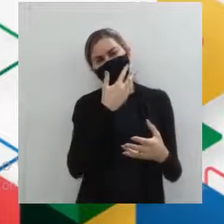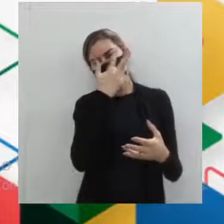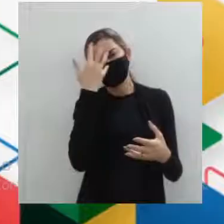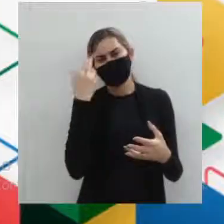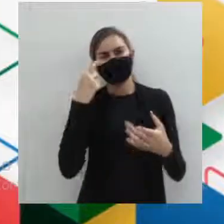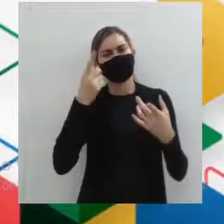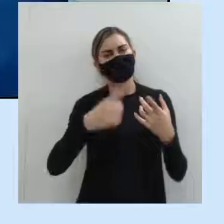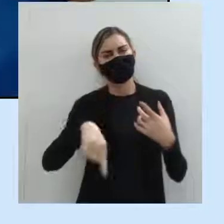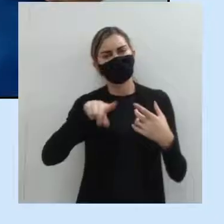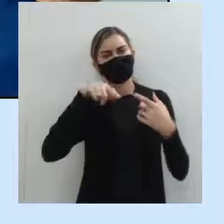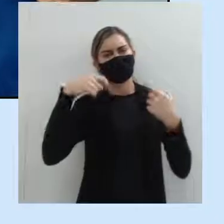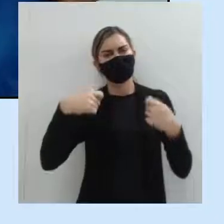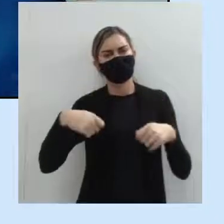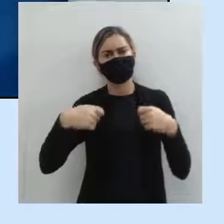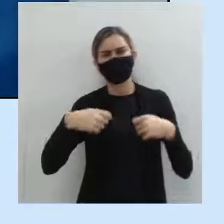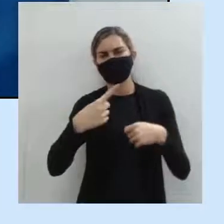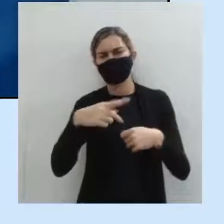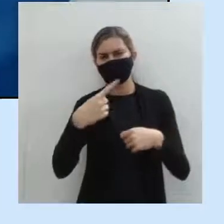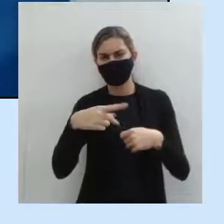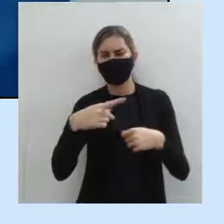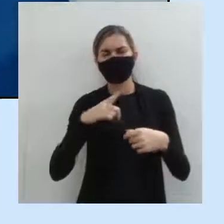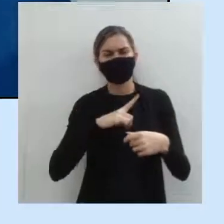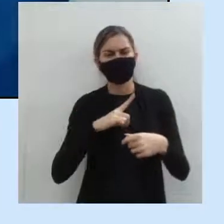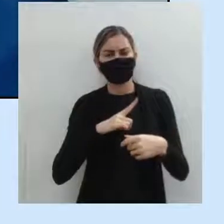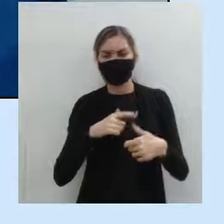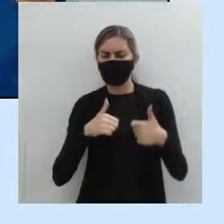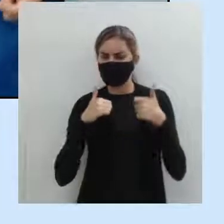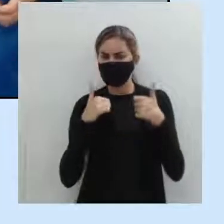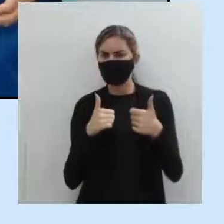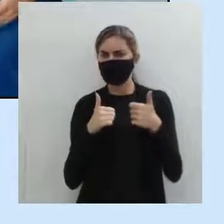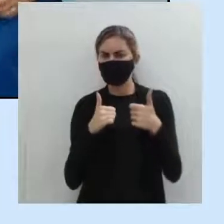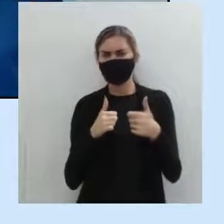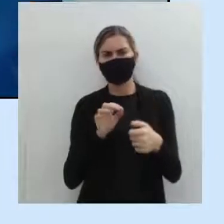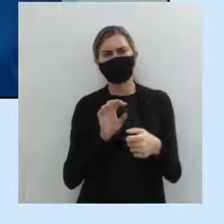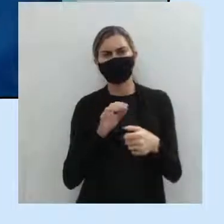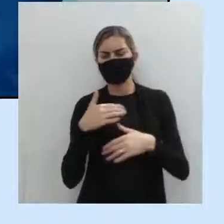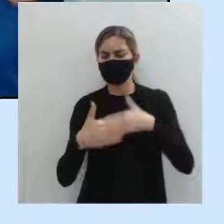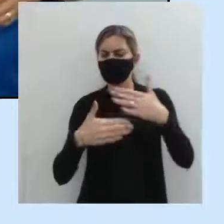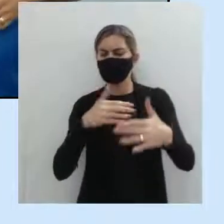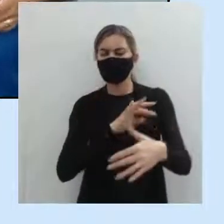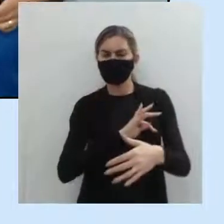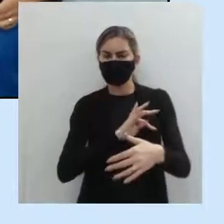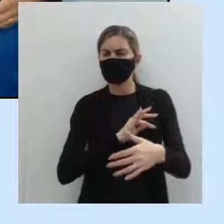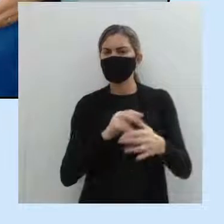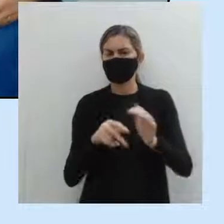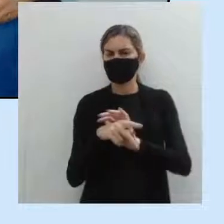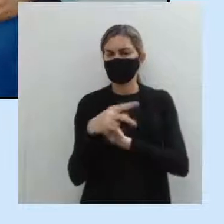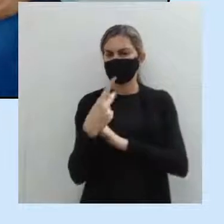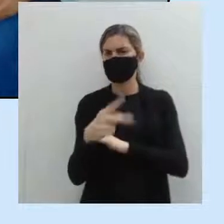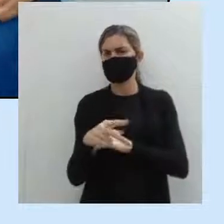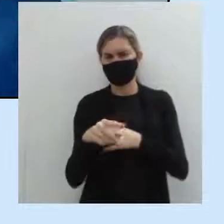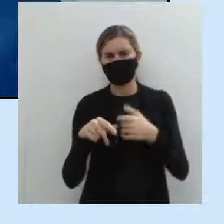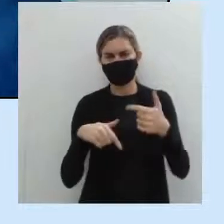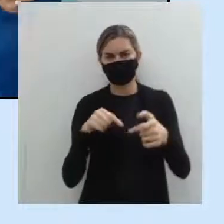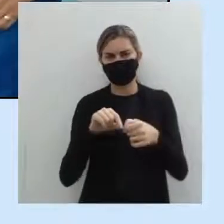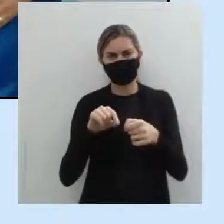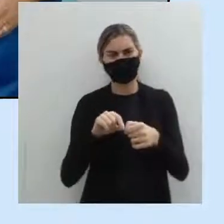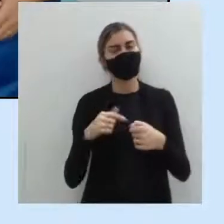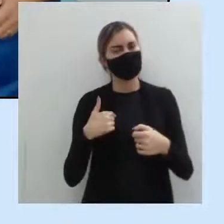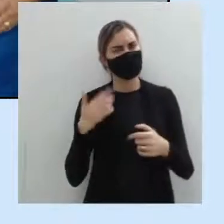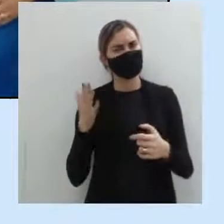Nós precisamos dela para poder ter um bom desempenho técnico na parte que nós vamos fazer. Eu